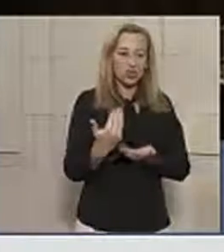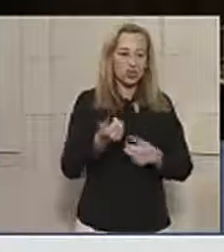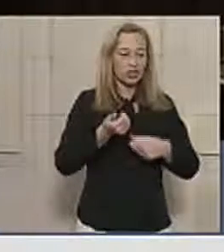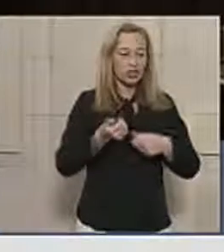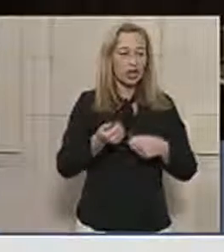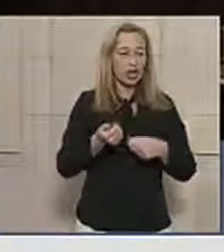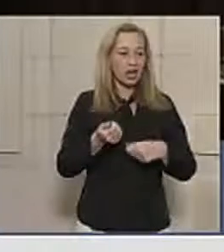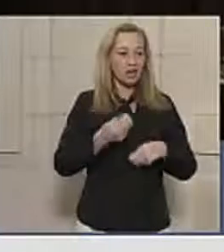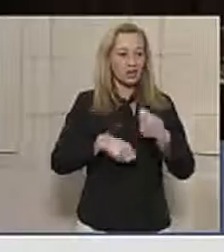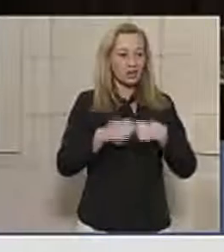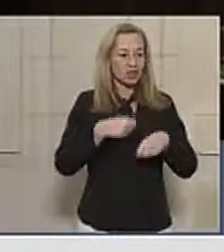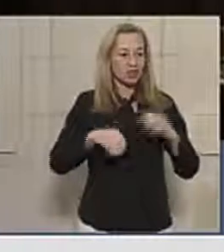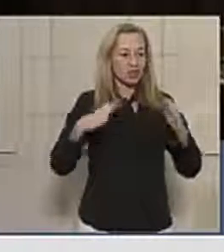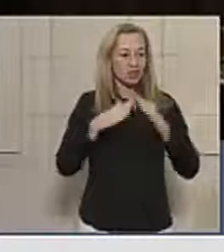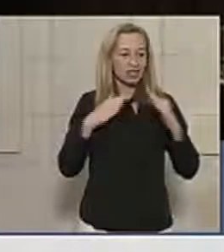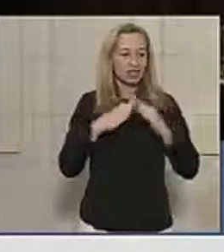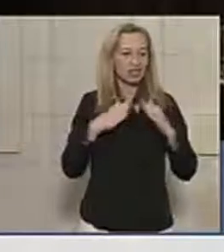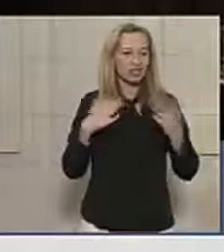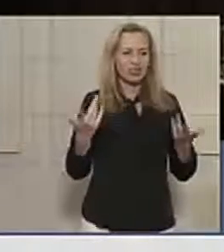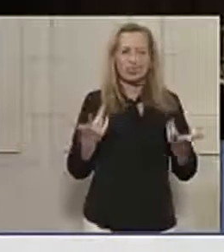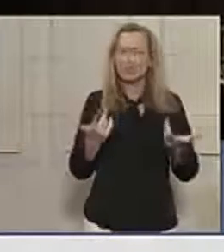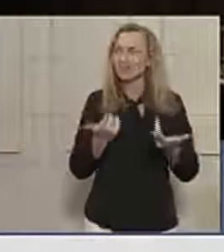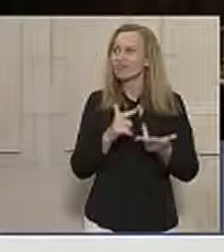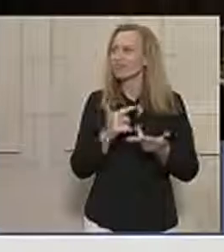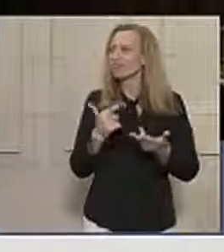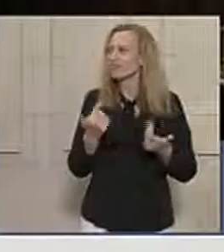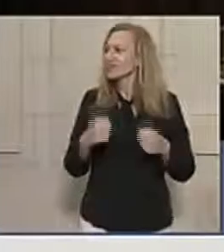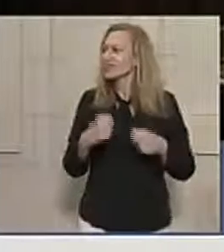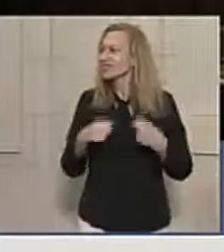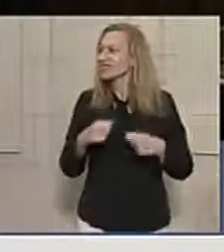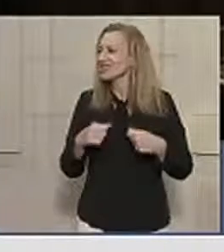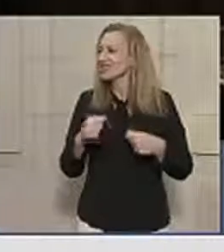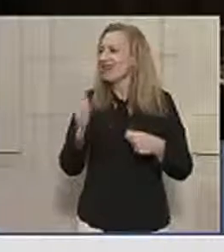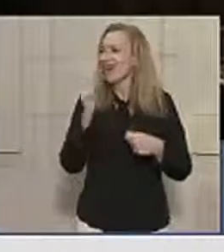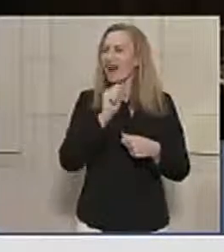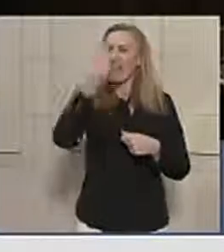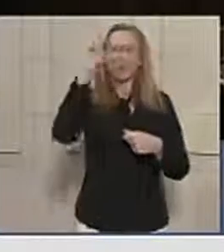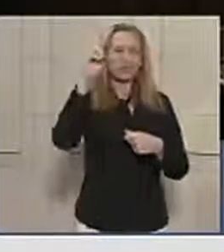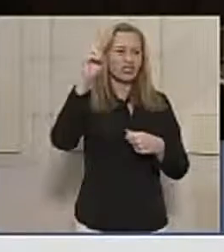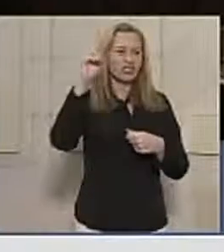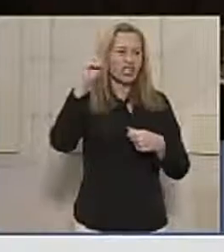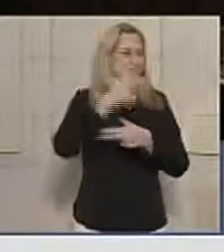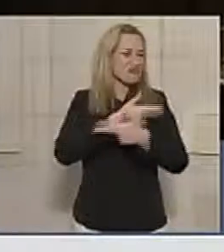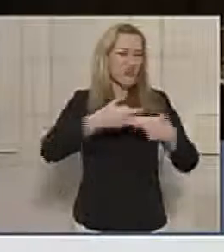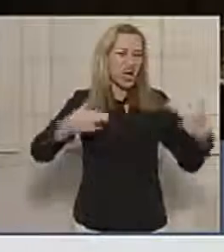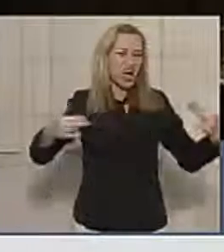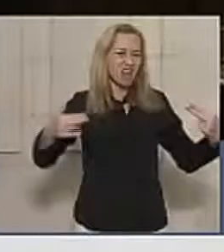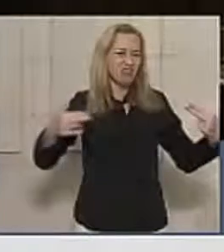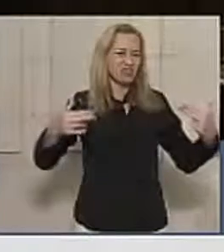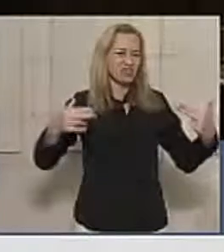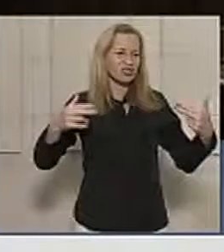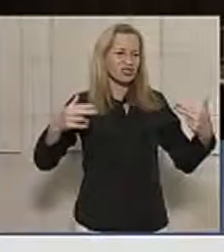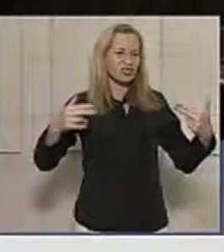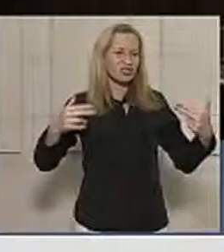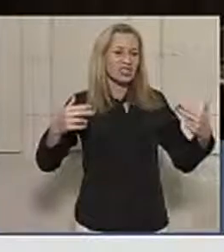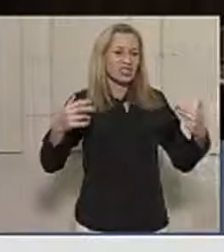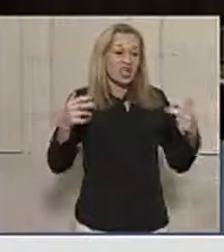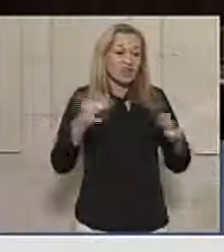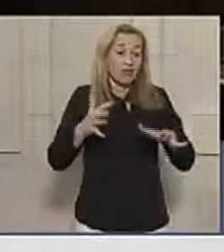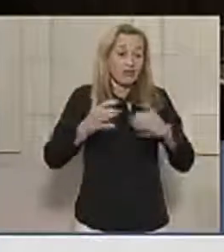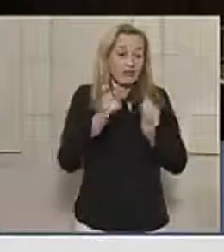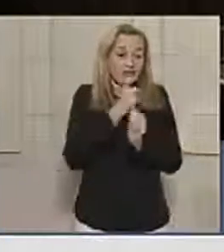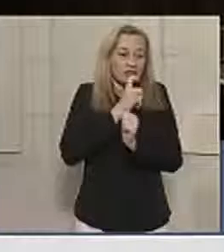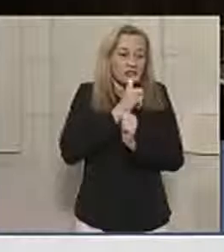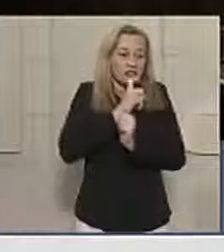não há necessidade de tantos aparelhos de ar-condicionado ligados no plenário. Esse plenário está gélido e não